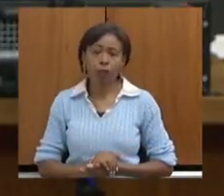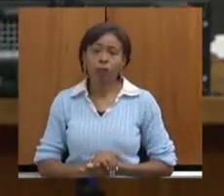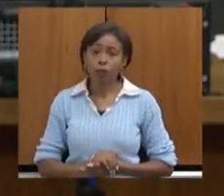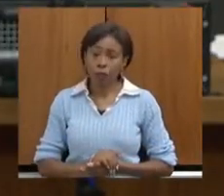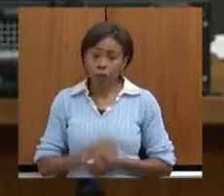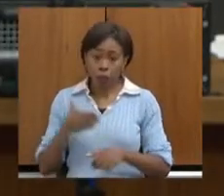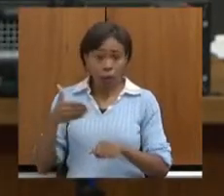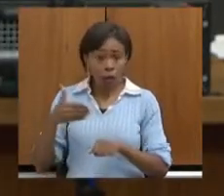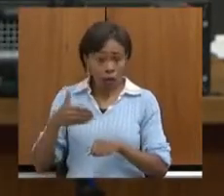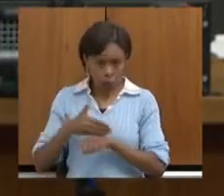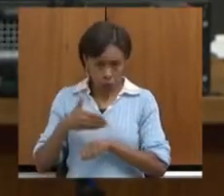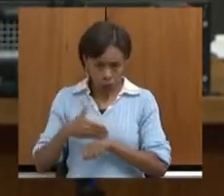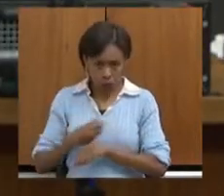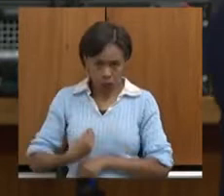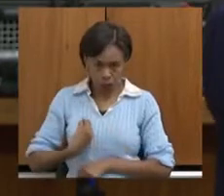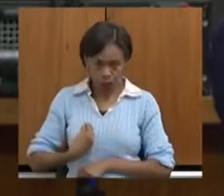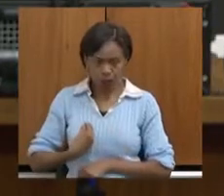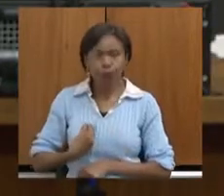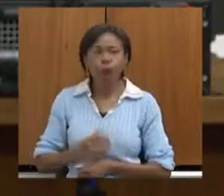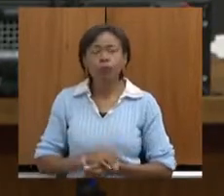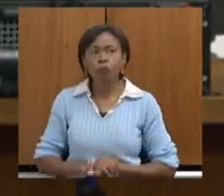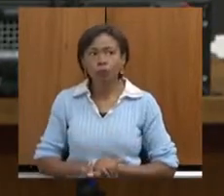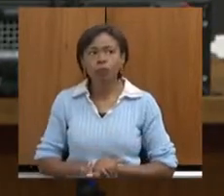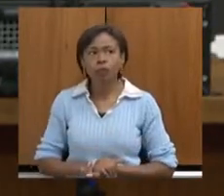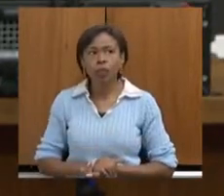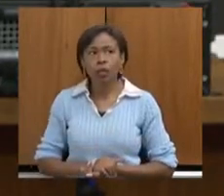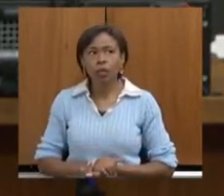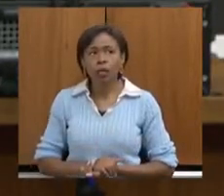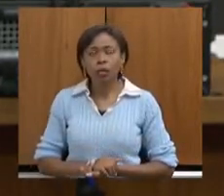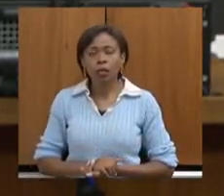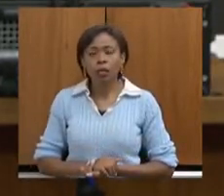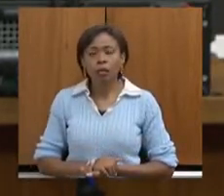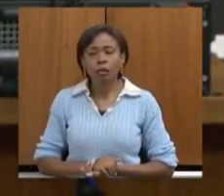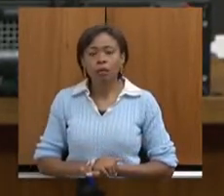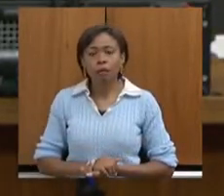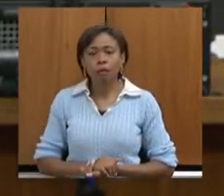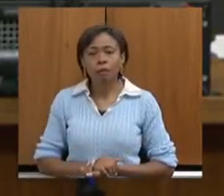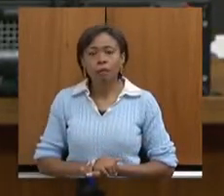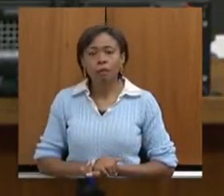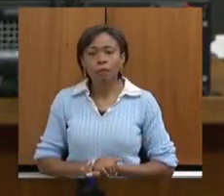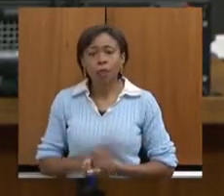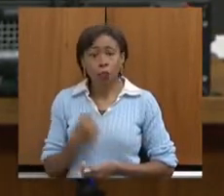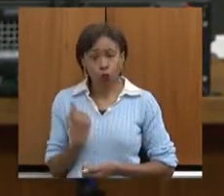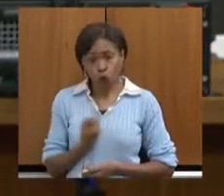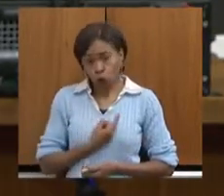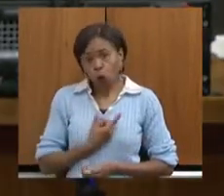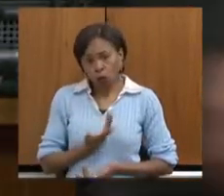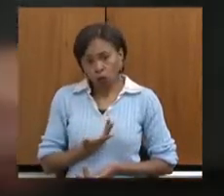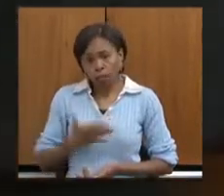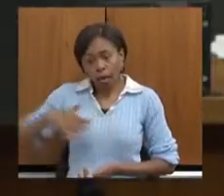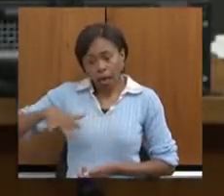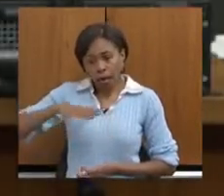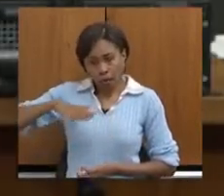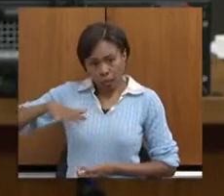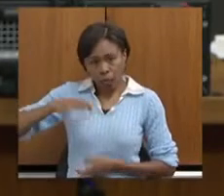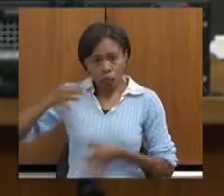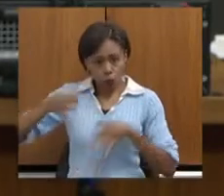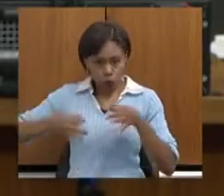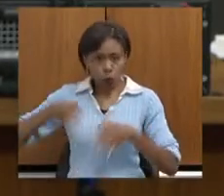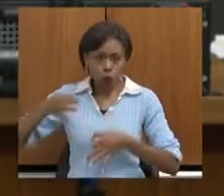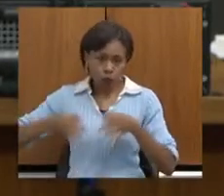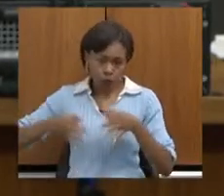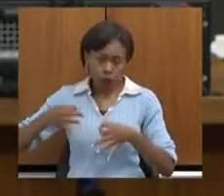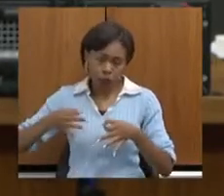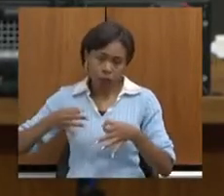em si é claro que para gente e como instituição de Justiça Nós gostaríamos